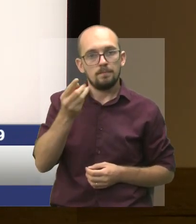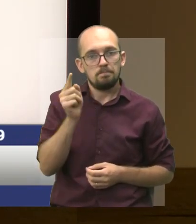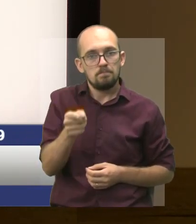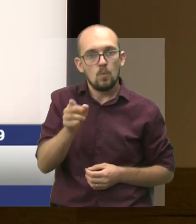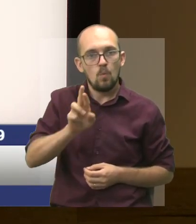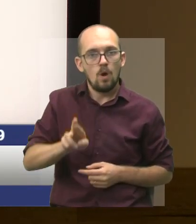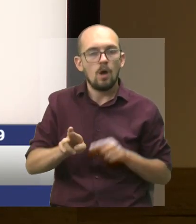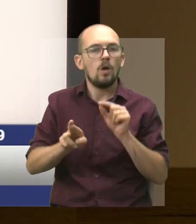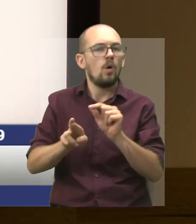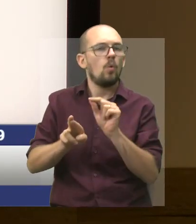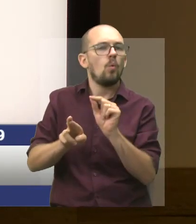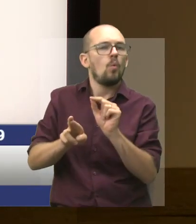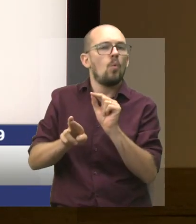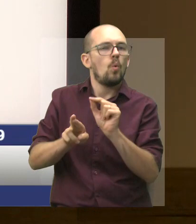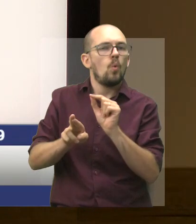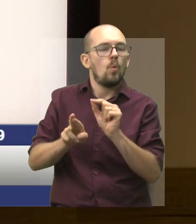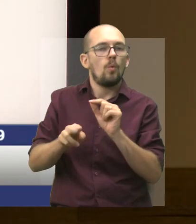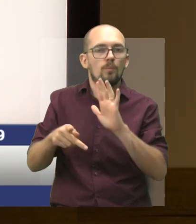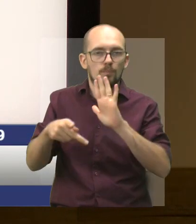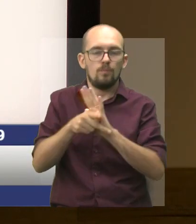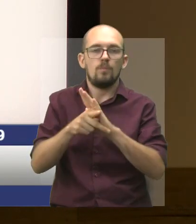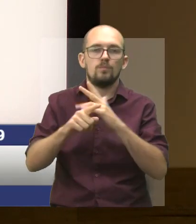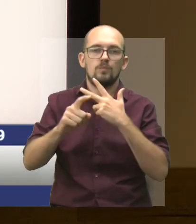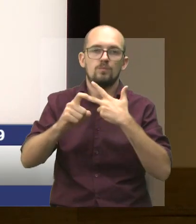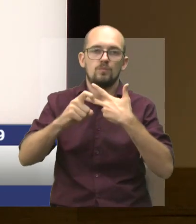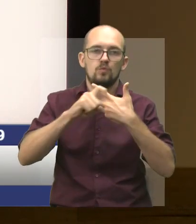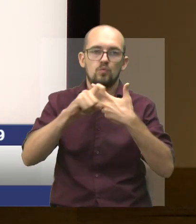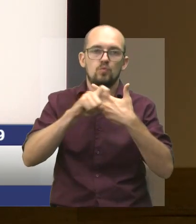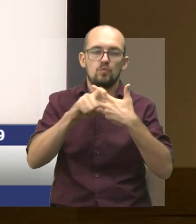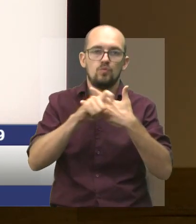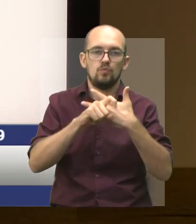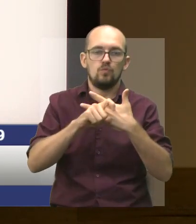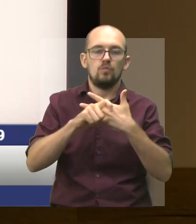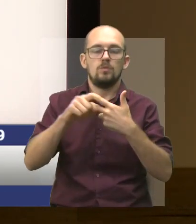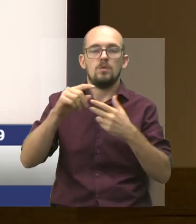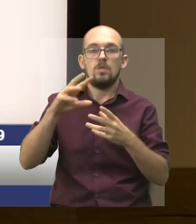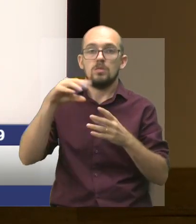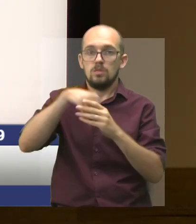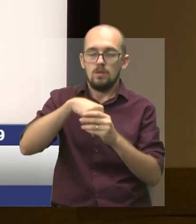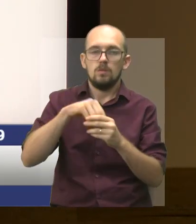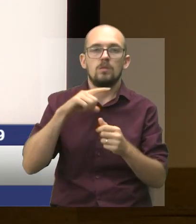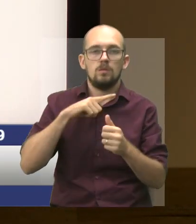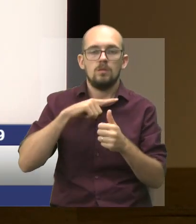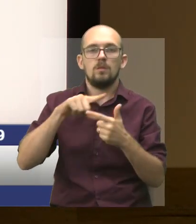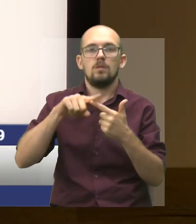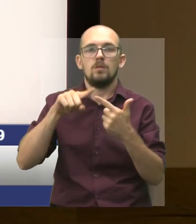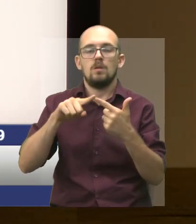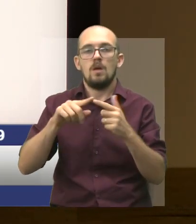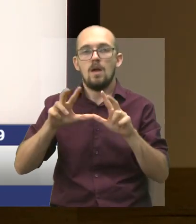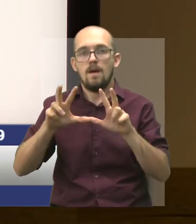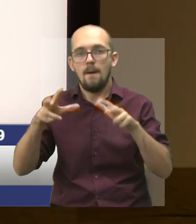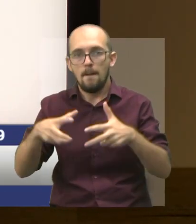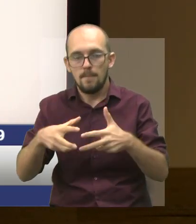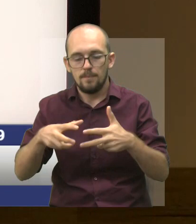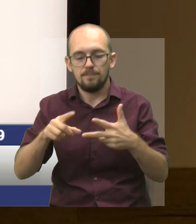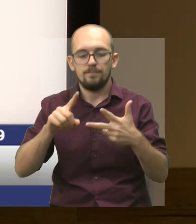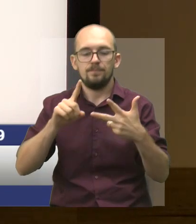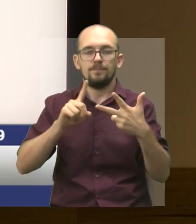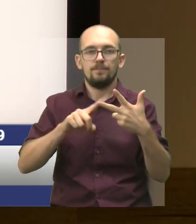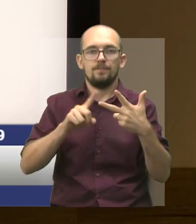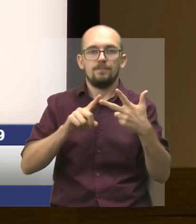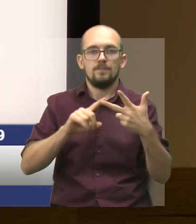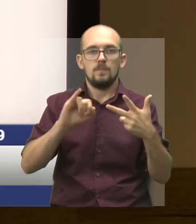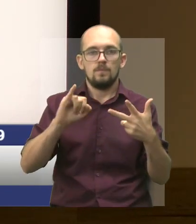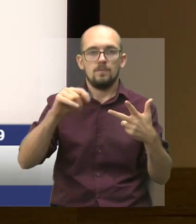do Poder Executivo, do município, da Câmara, do Instituto